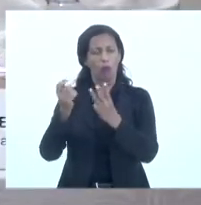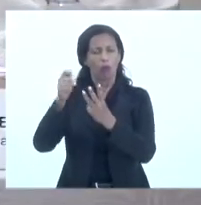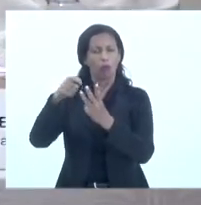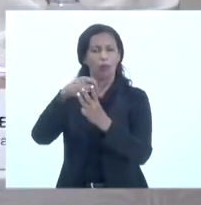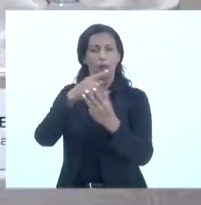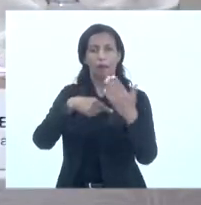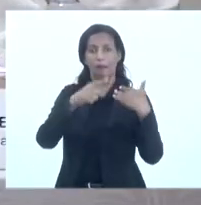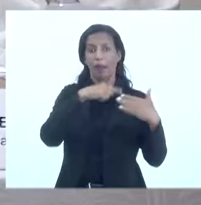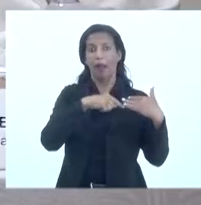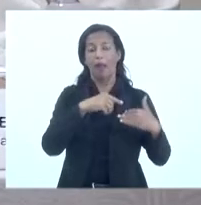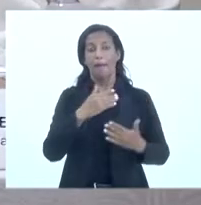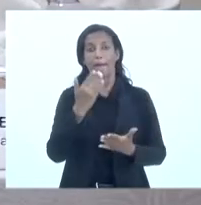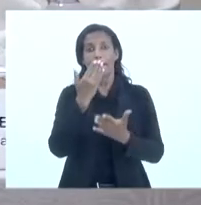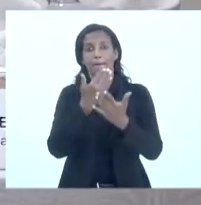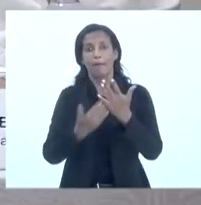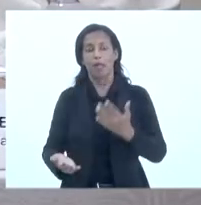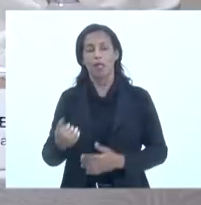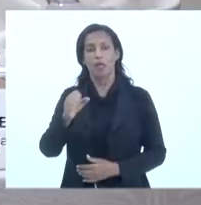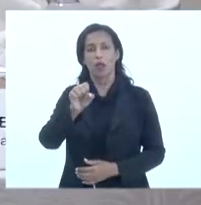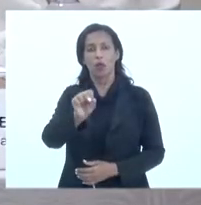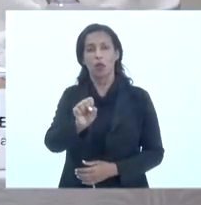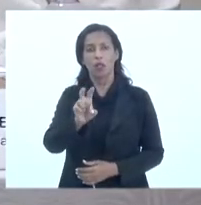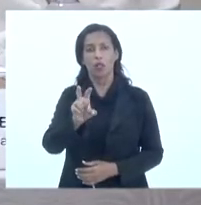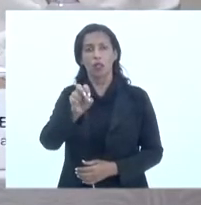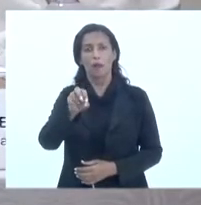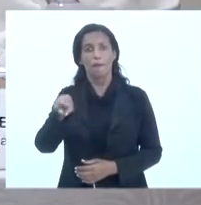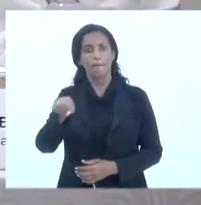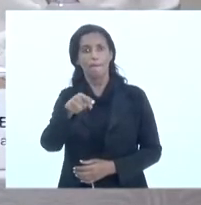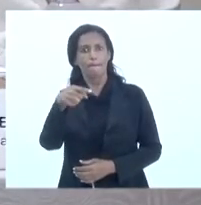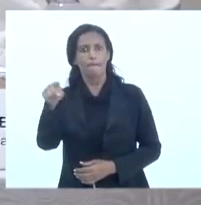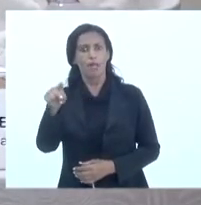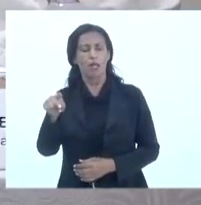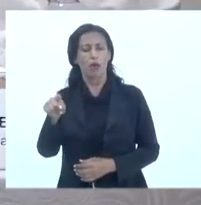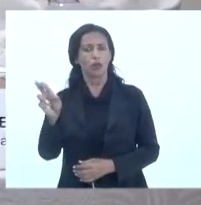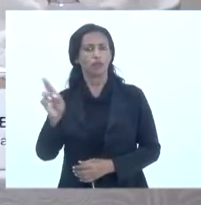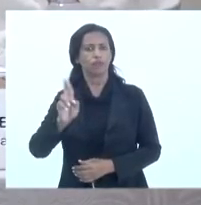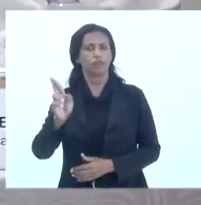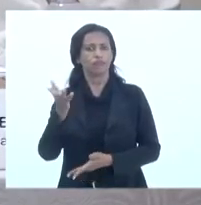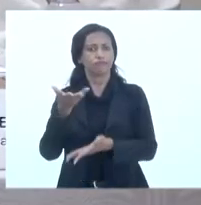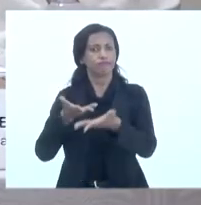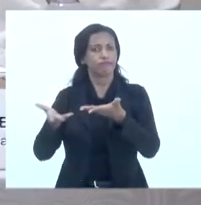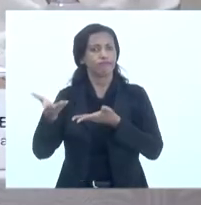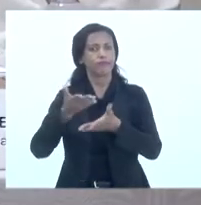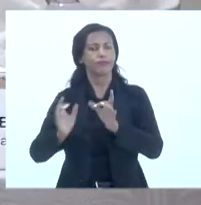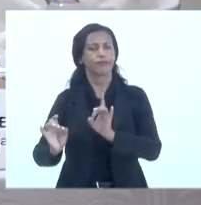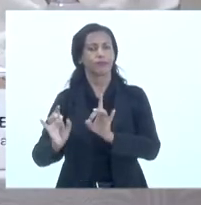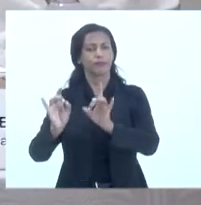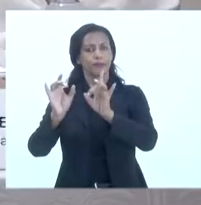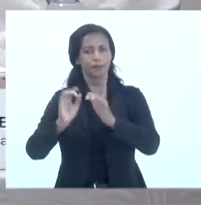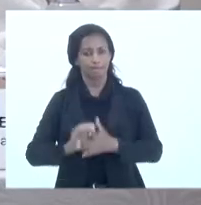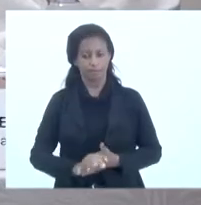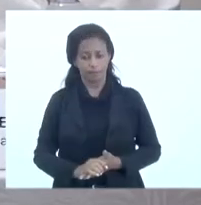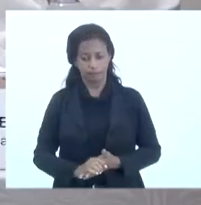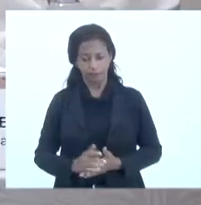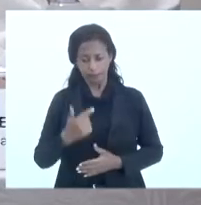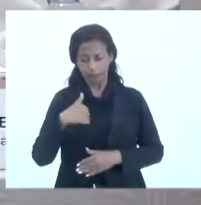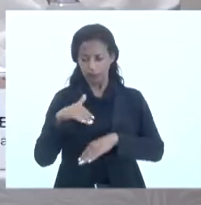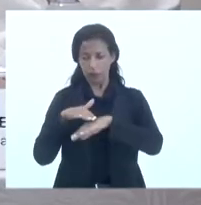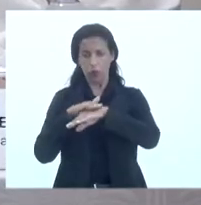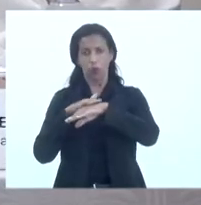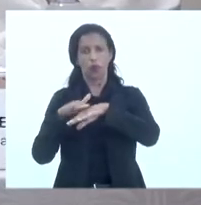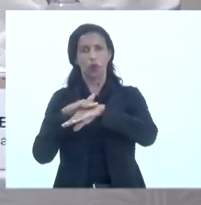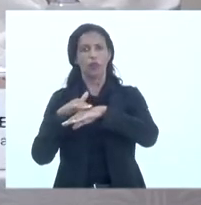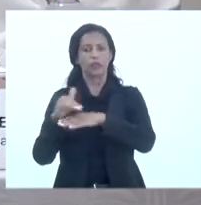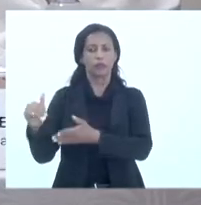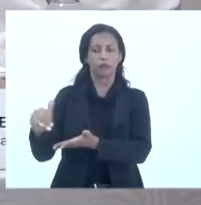perdeu 850 milhões de reais na participação especial. Eu, conversando com o secretário de